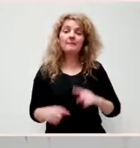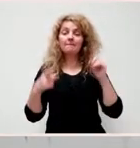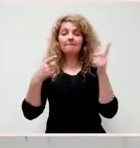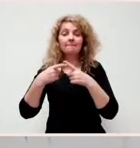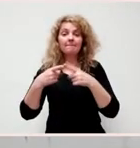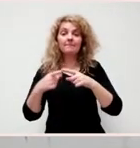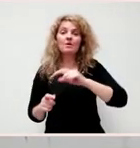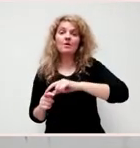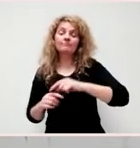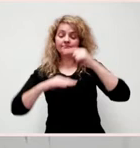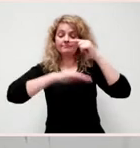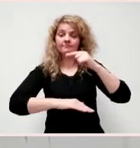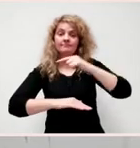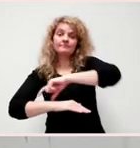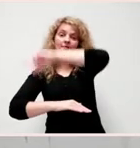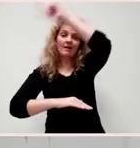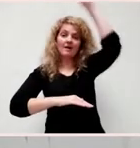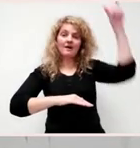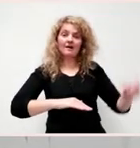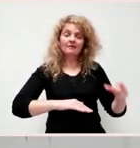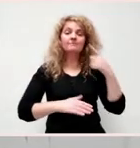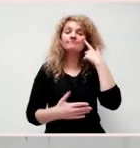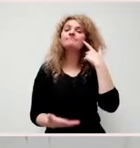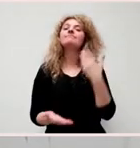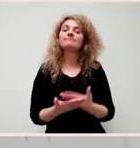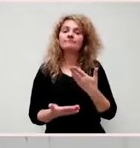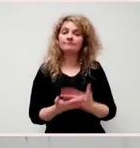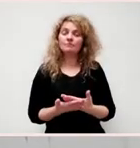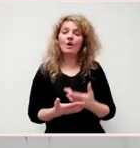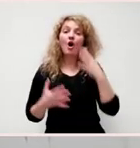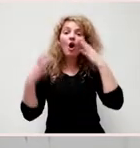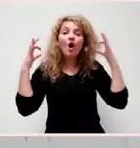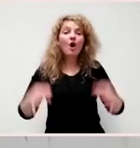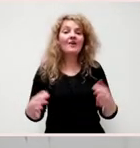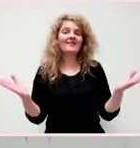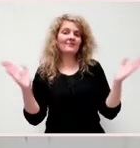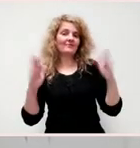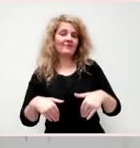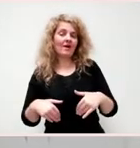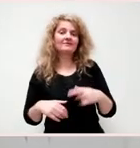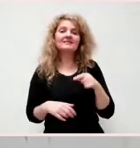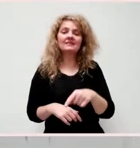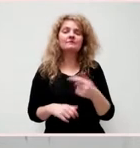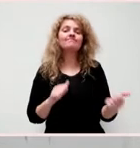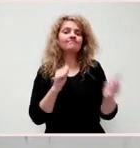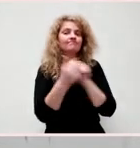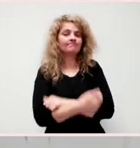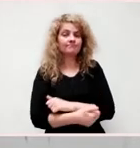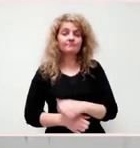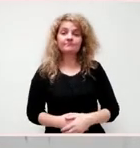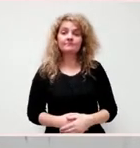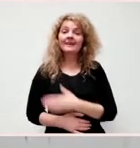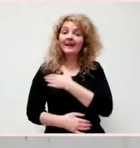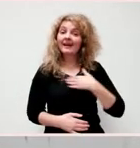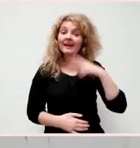O primeiro deles é o arcosolio. Como podedes comprobar, non temos aquí o original, senón que se trata dunha